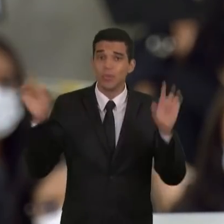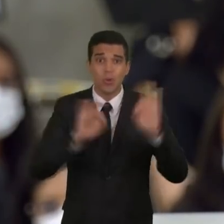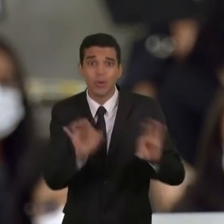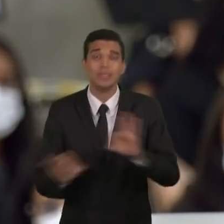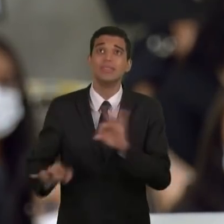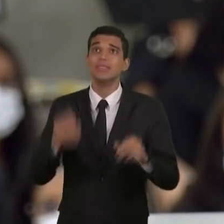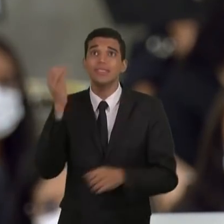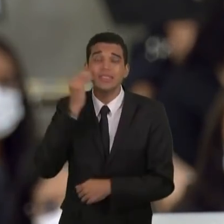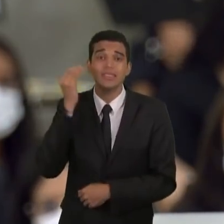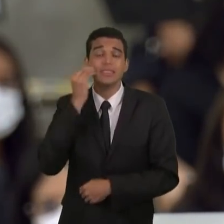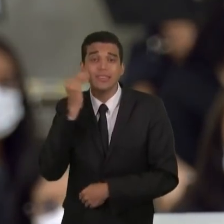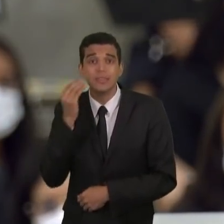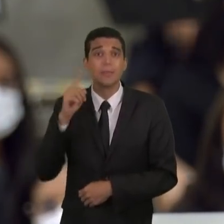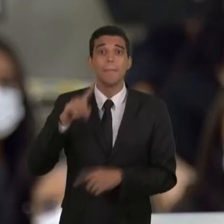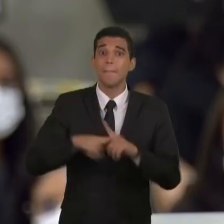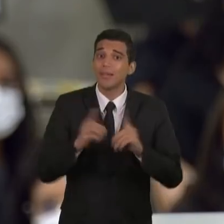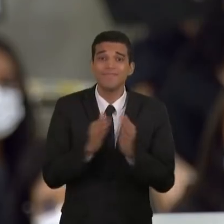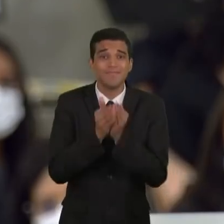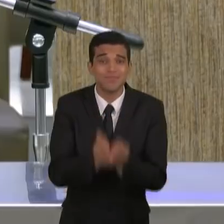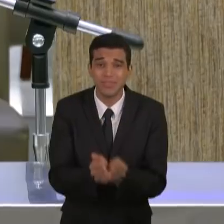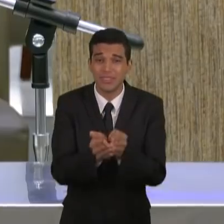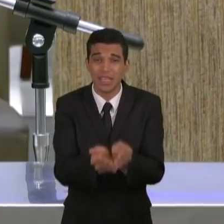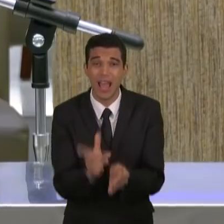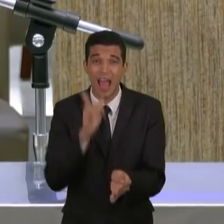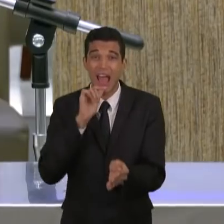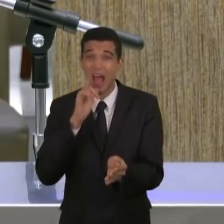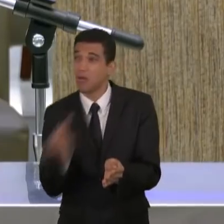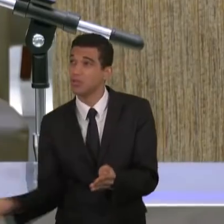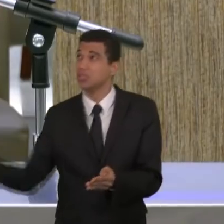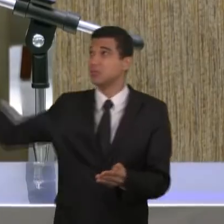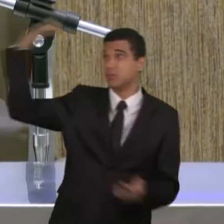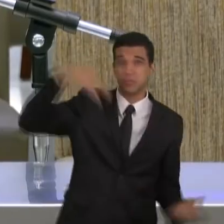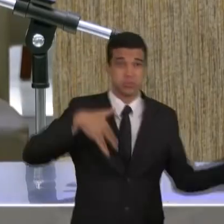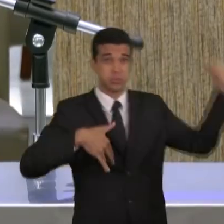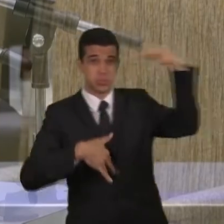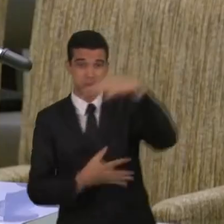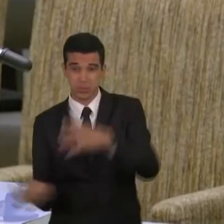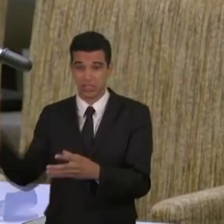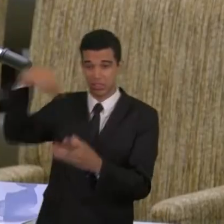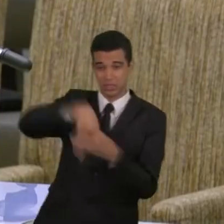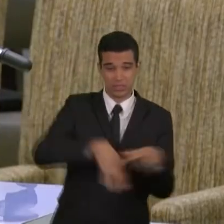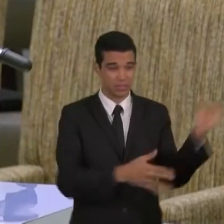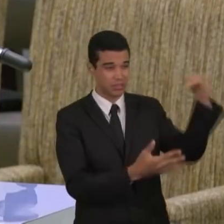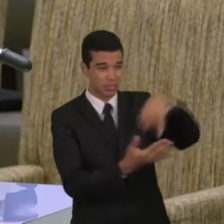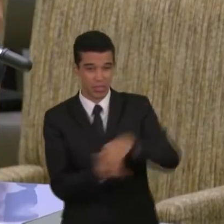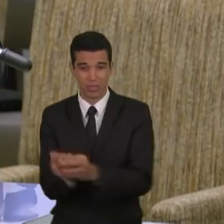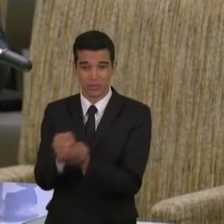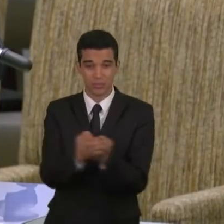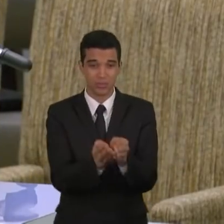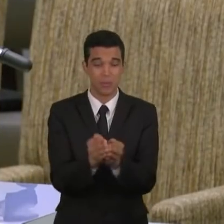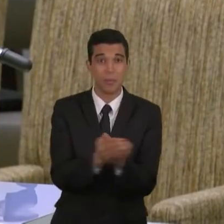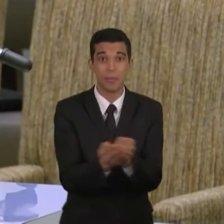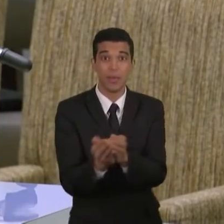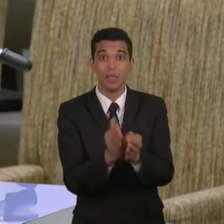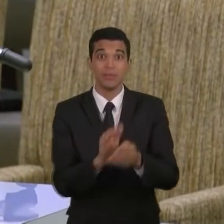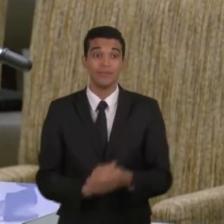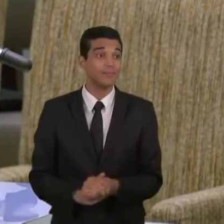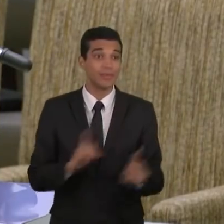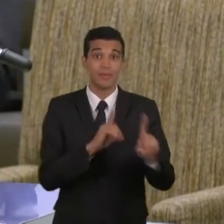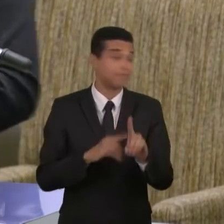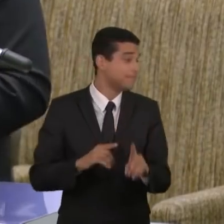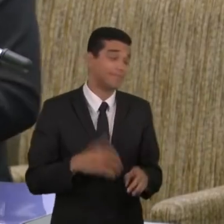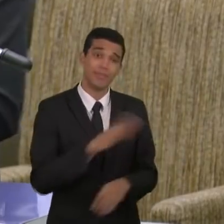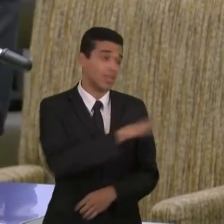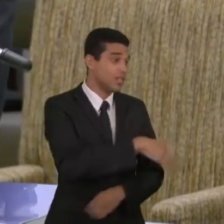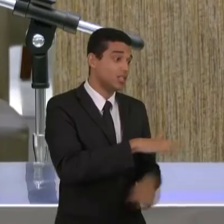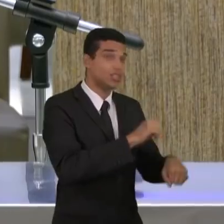noção do que é que tá acontecendo aqui ao redor seu prestou Se eu conseguir perceber o que é que estava acontecendo aqui ó alguém chega até a dizer não te